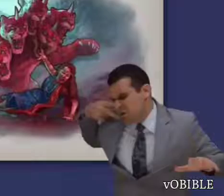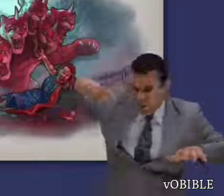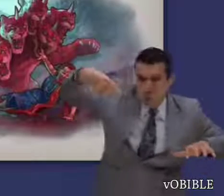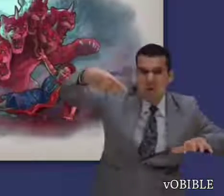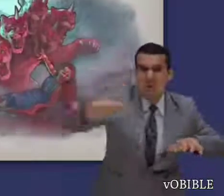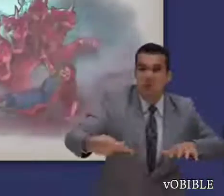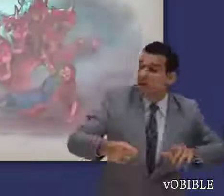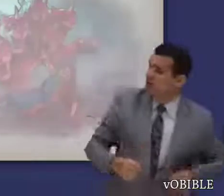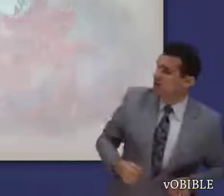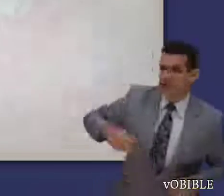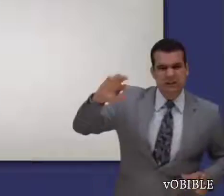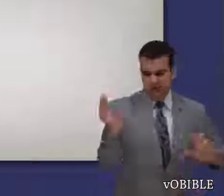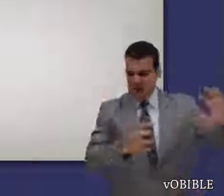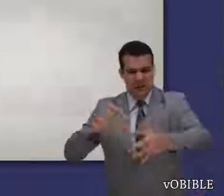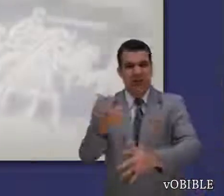destrói.